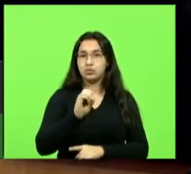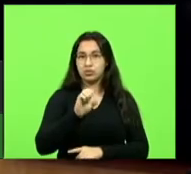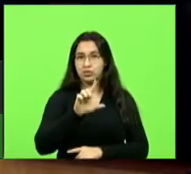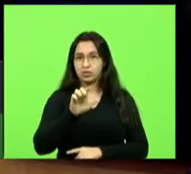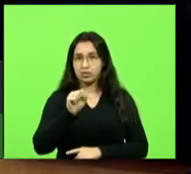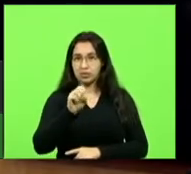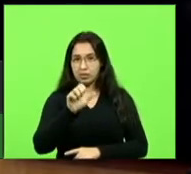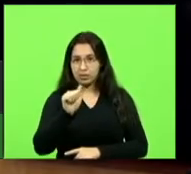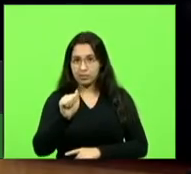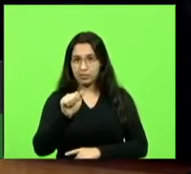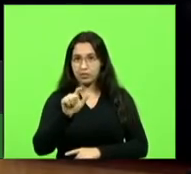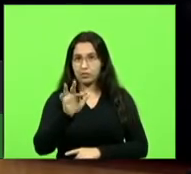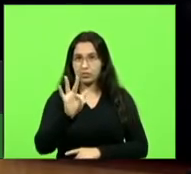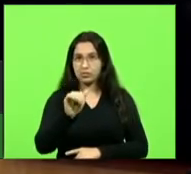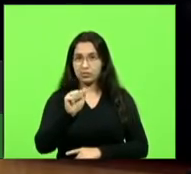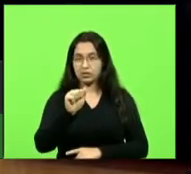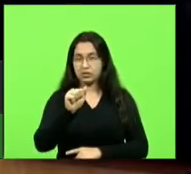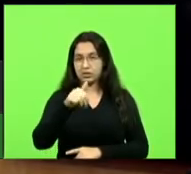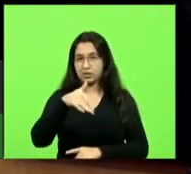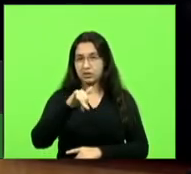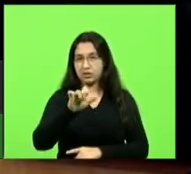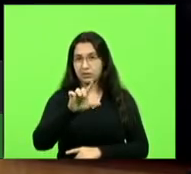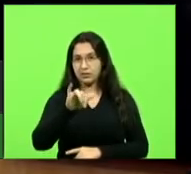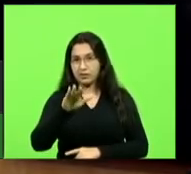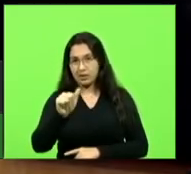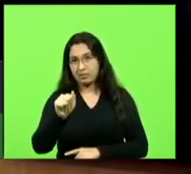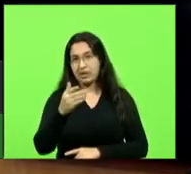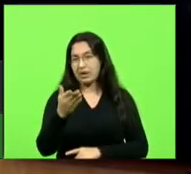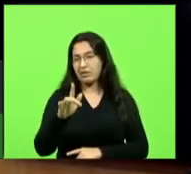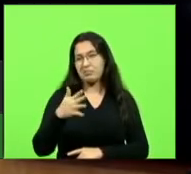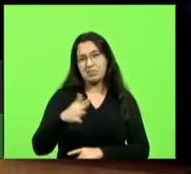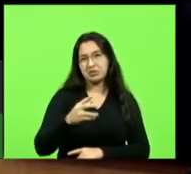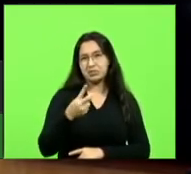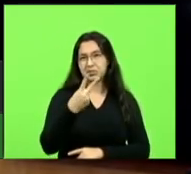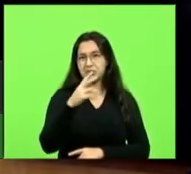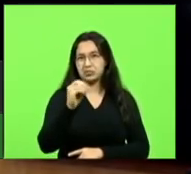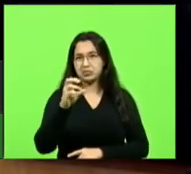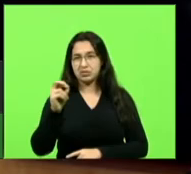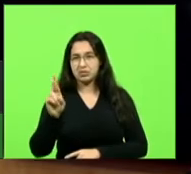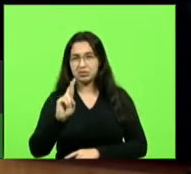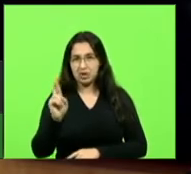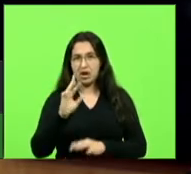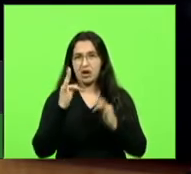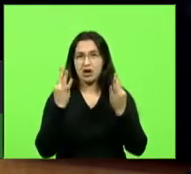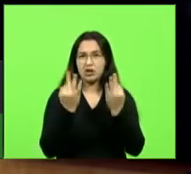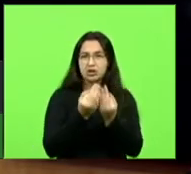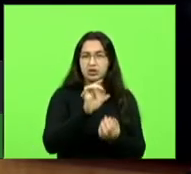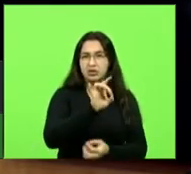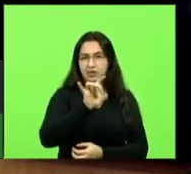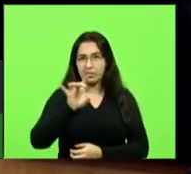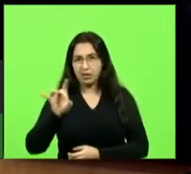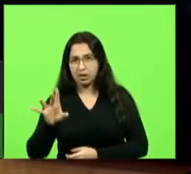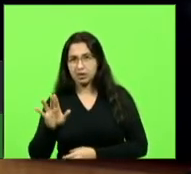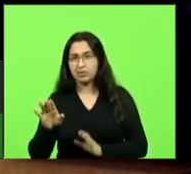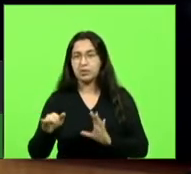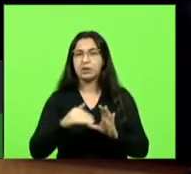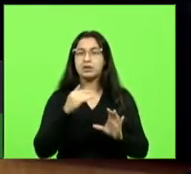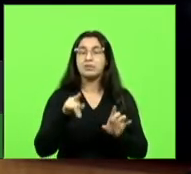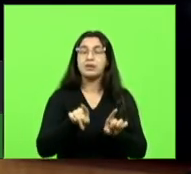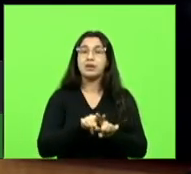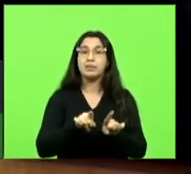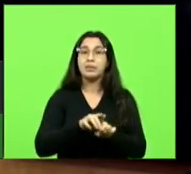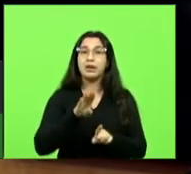pequeno, em média R$ 200 por família, e também quem recebe o BPC, que são as